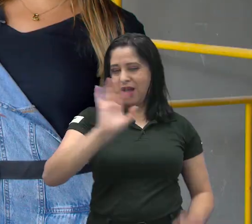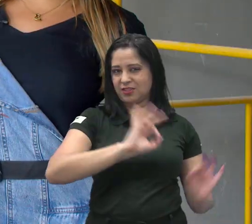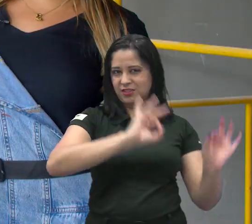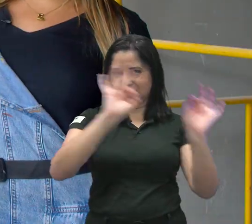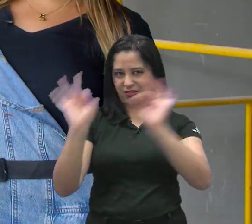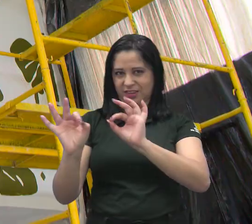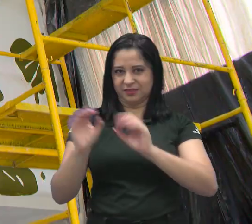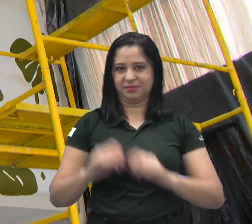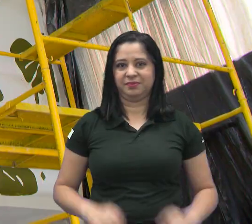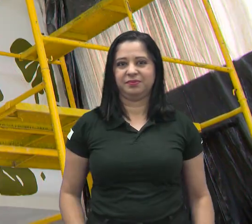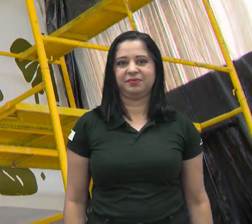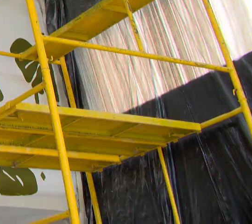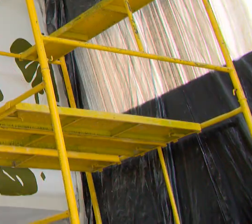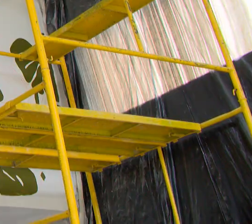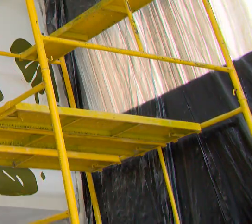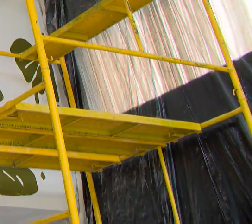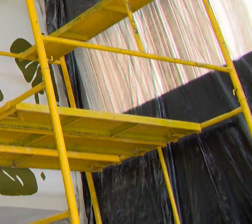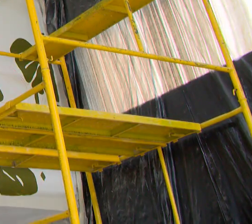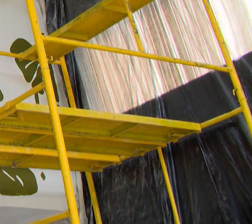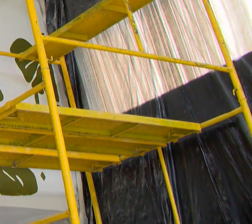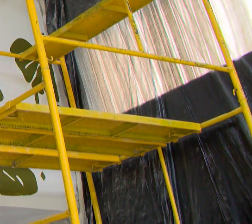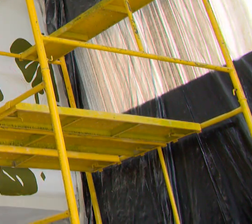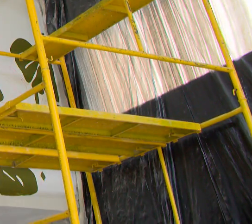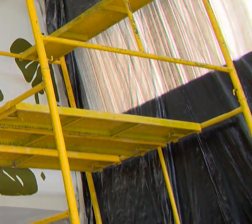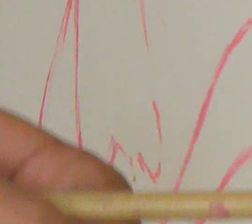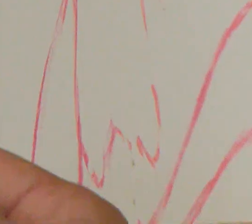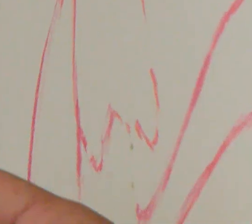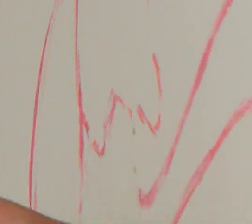da arte da Érica.